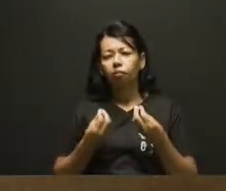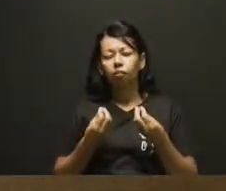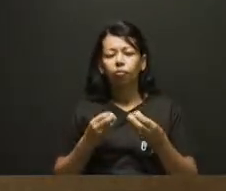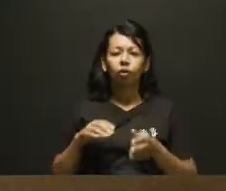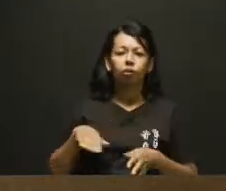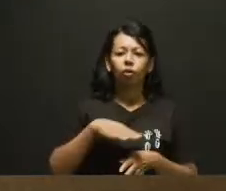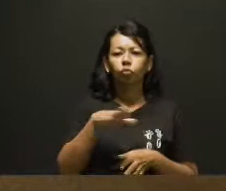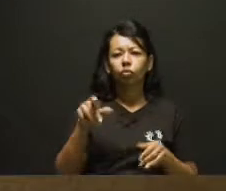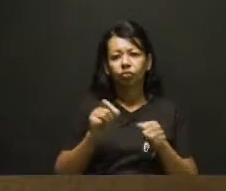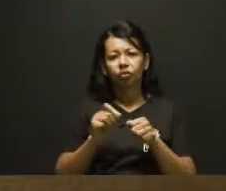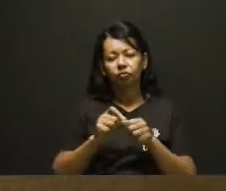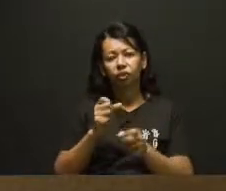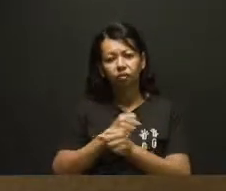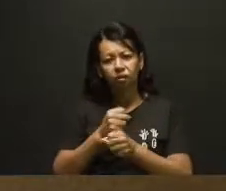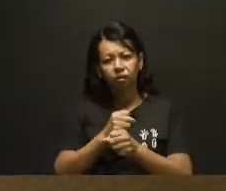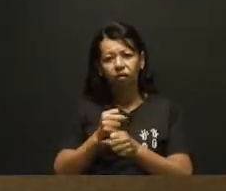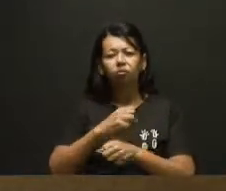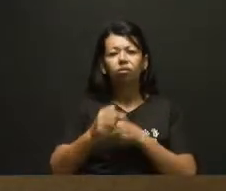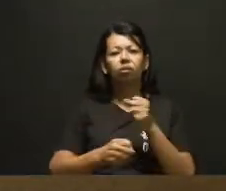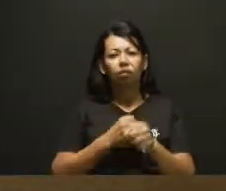gente teve durante anos